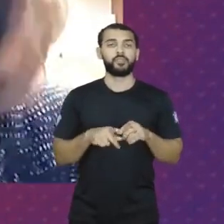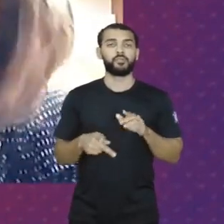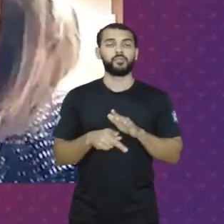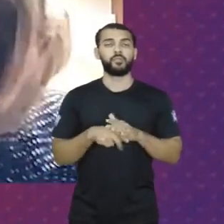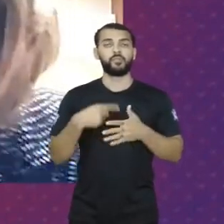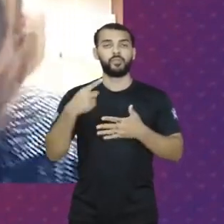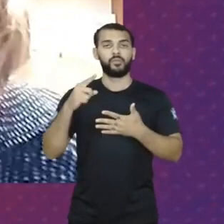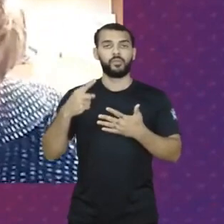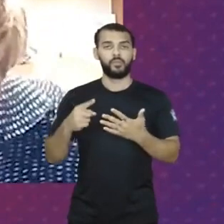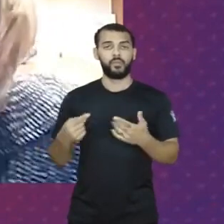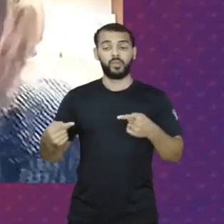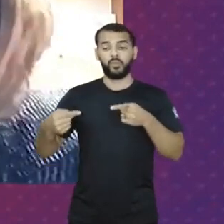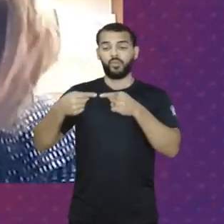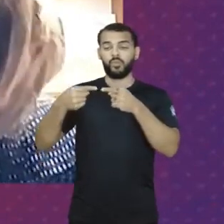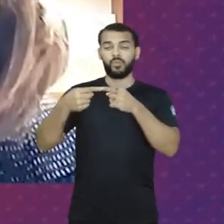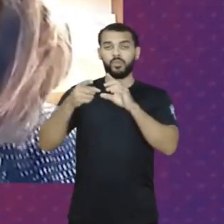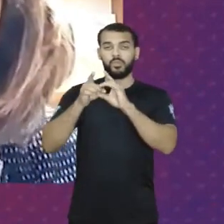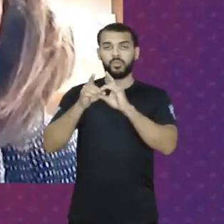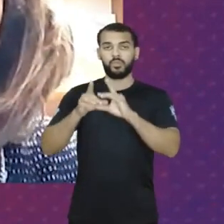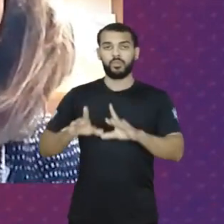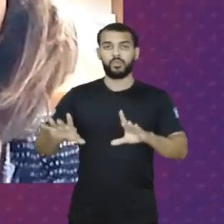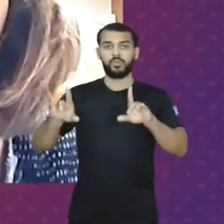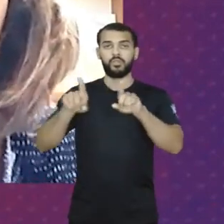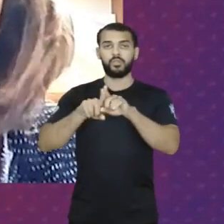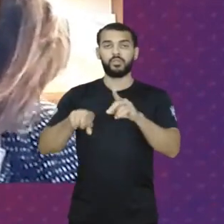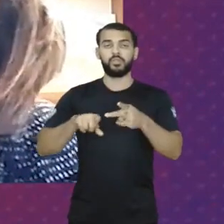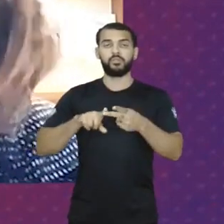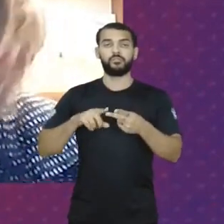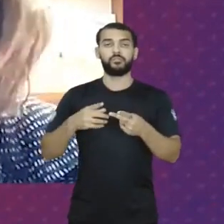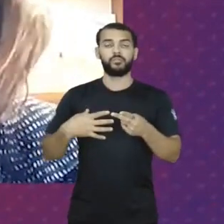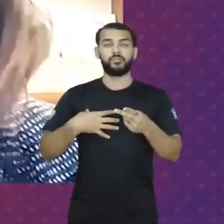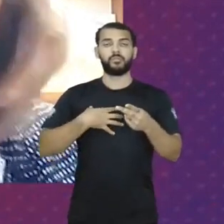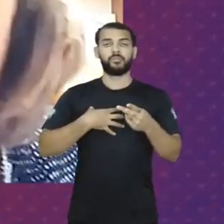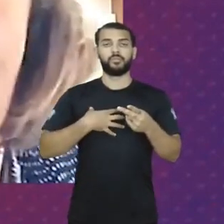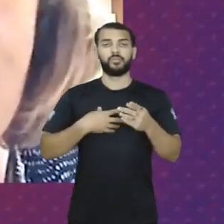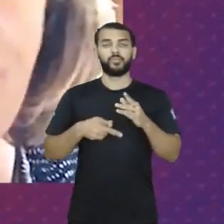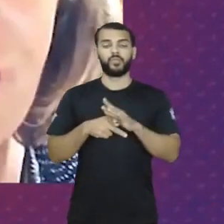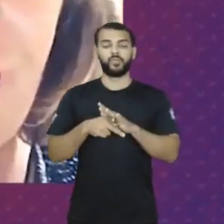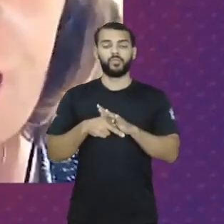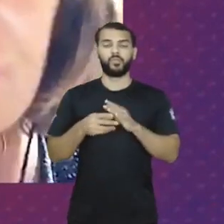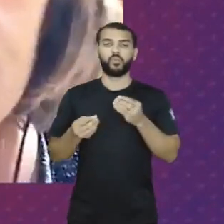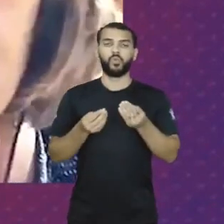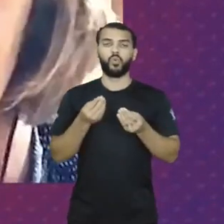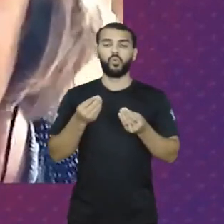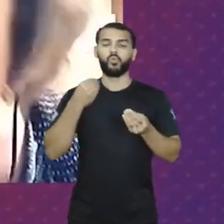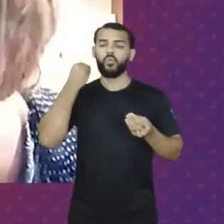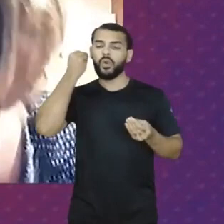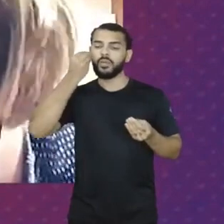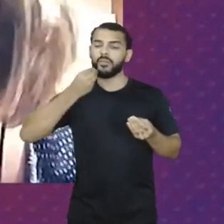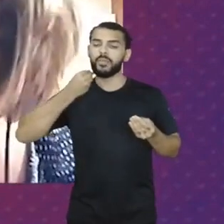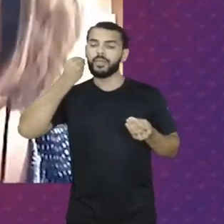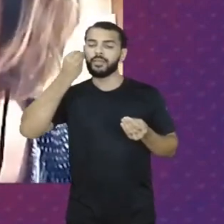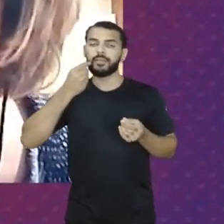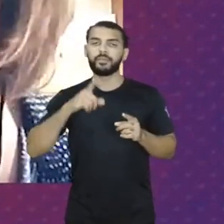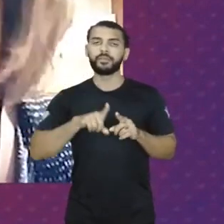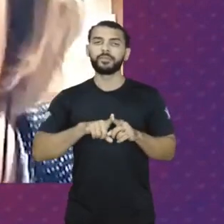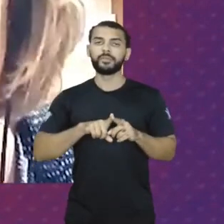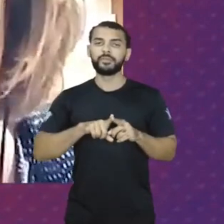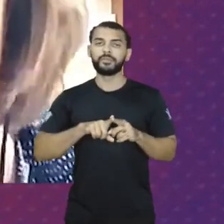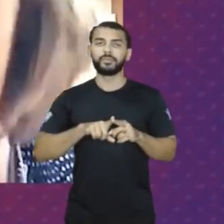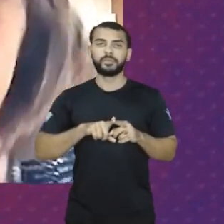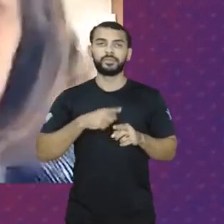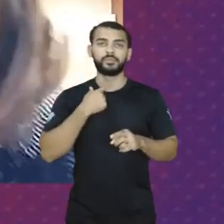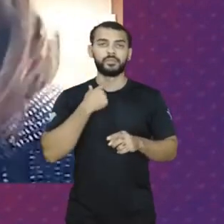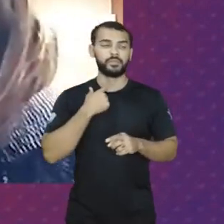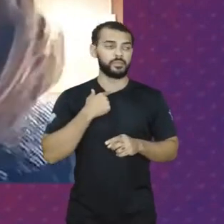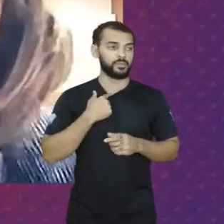própria democracia e um princípio de estar sendo síntese de todas as experiências e de todos os